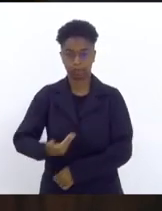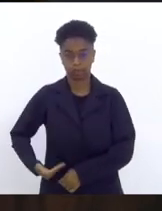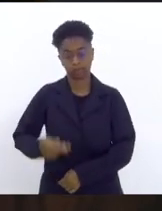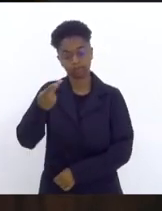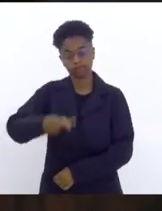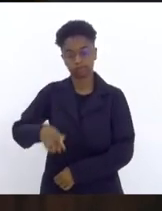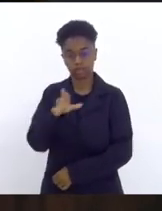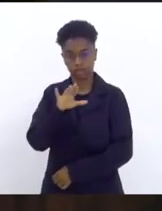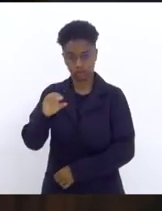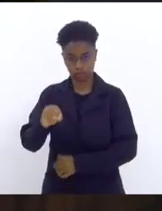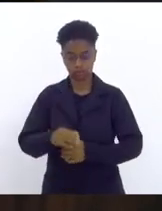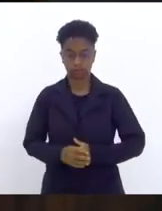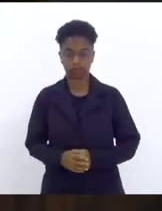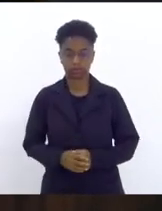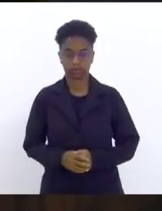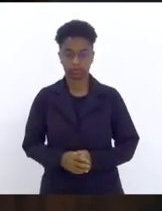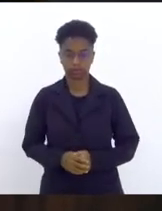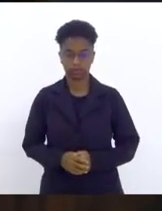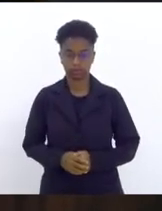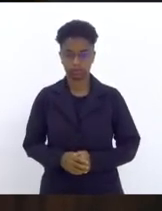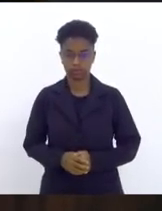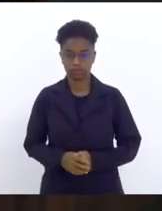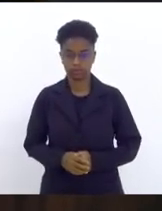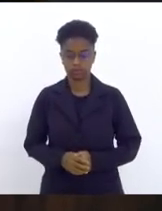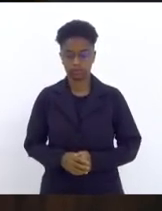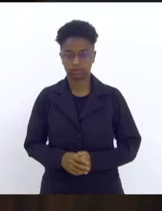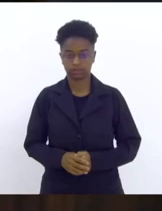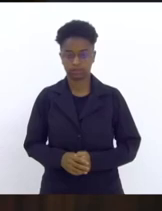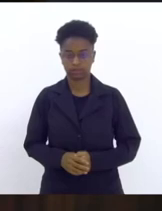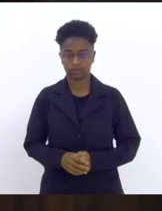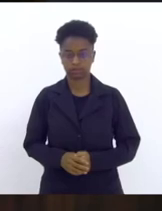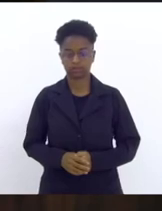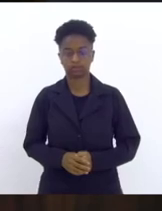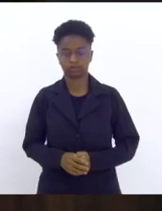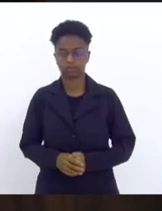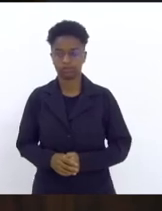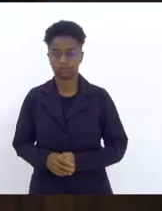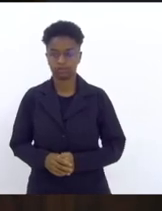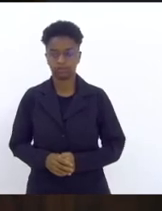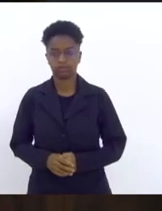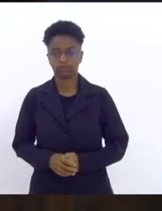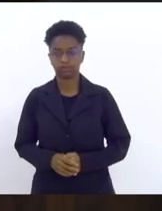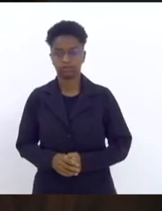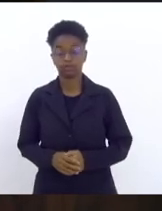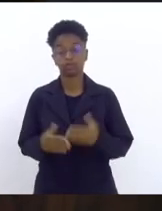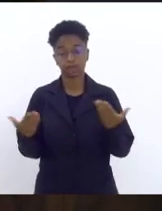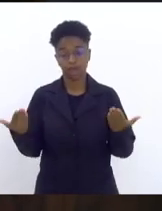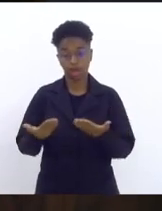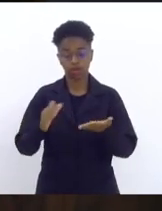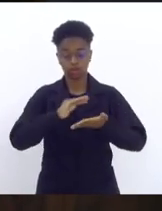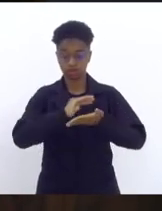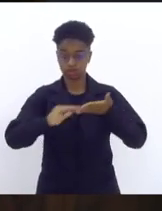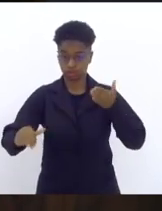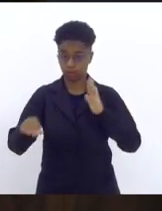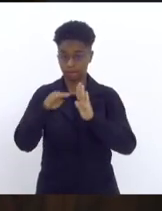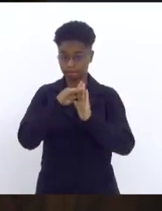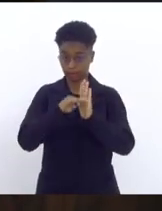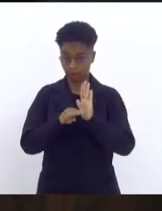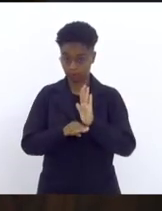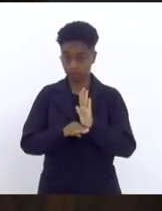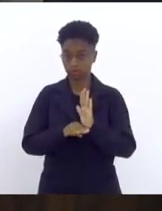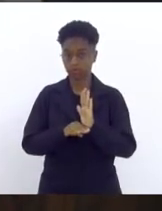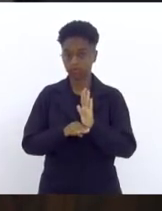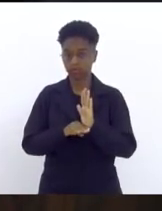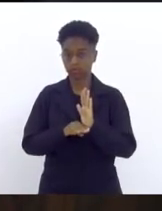Estado do Rio de Janeiro esse retido de pau o presente está retirado de pauta a